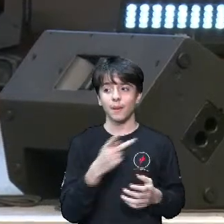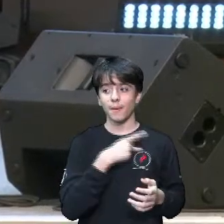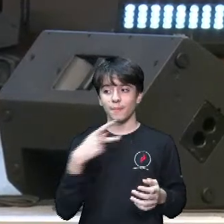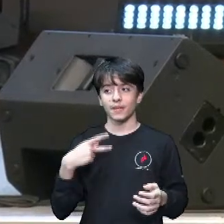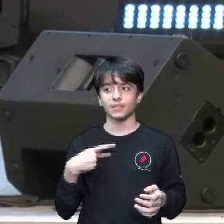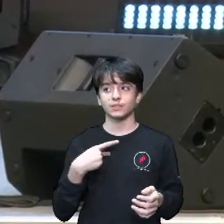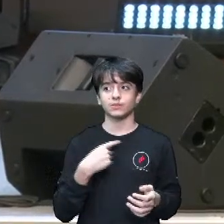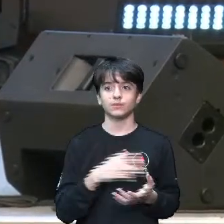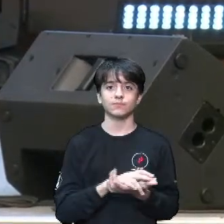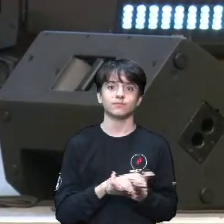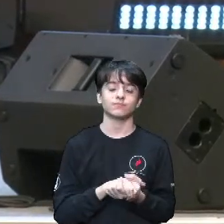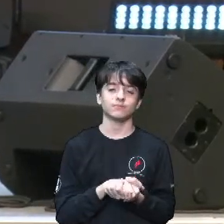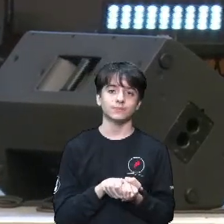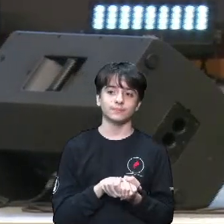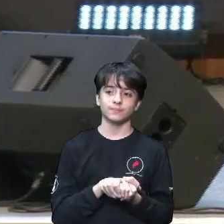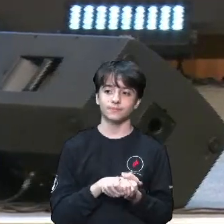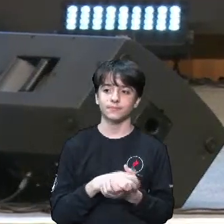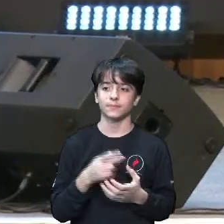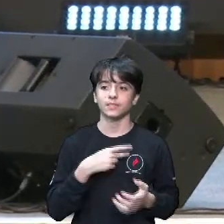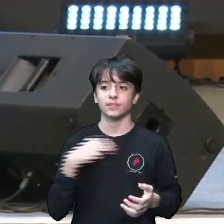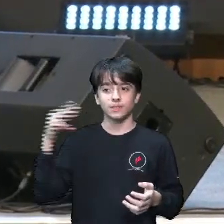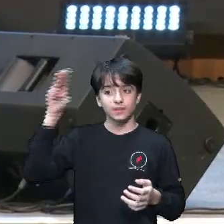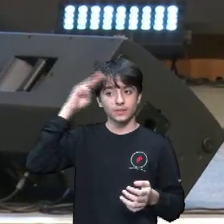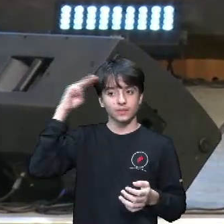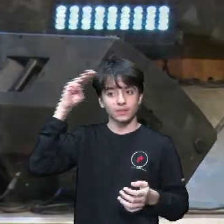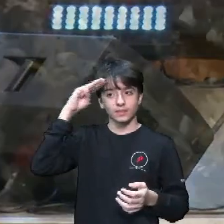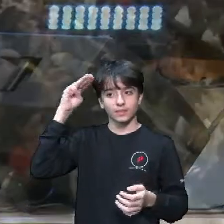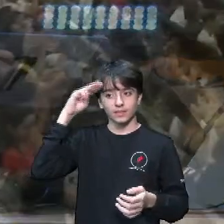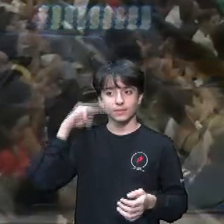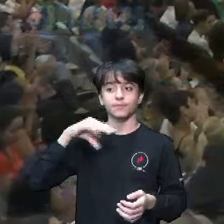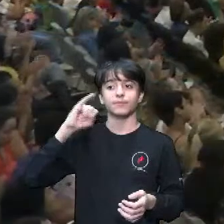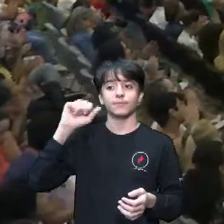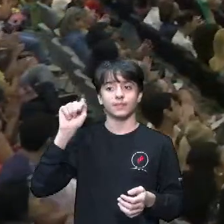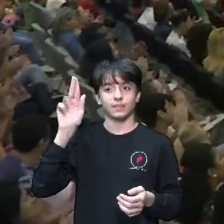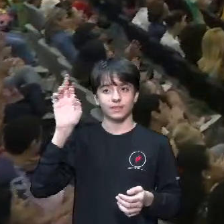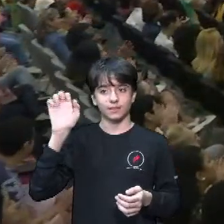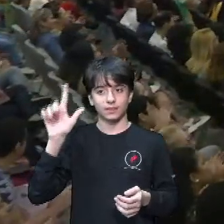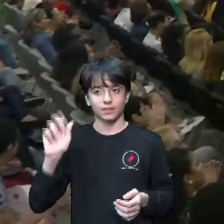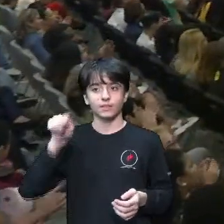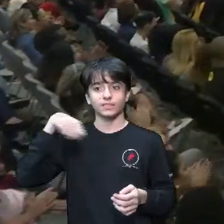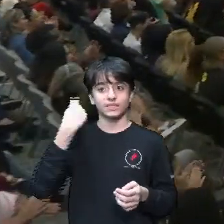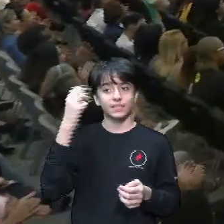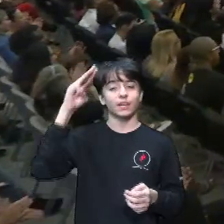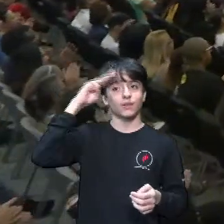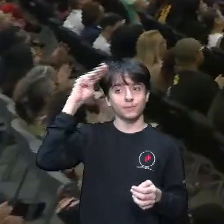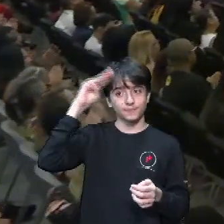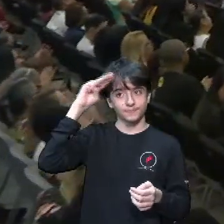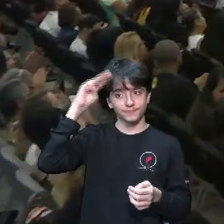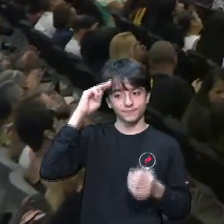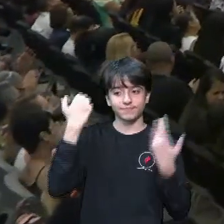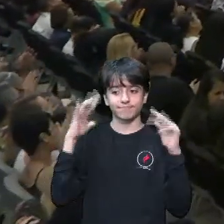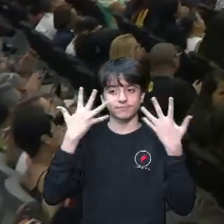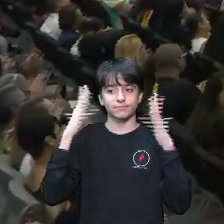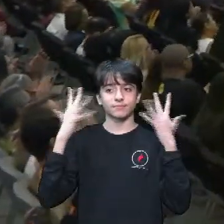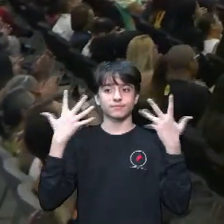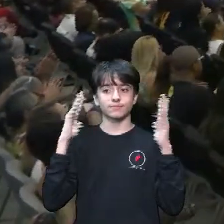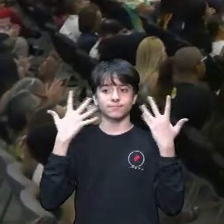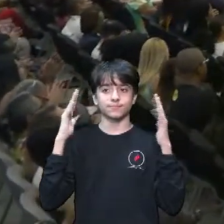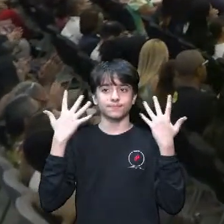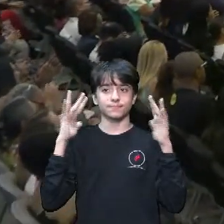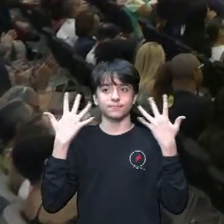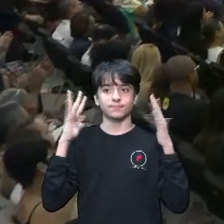Ângelo de Barros. Daqui da casa, companheiro, vai estar ministrando.